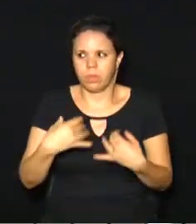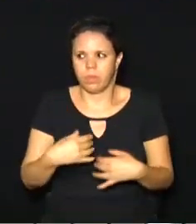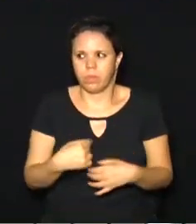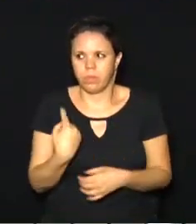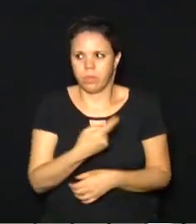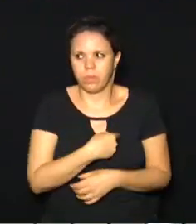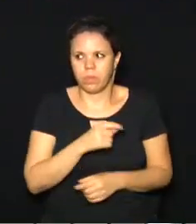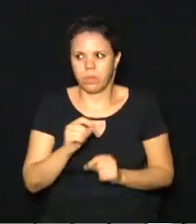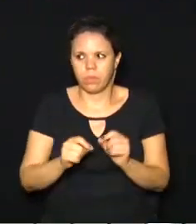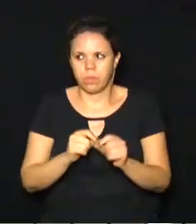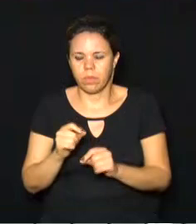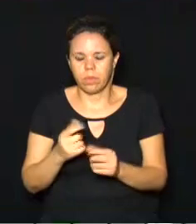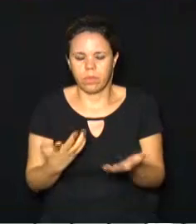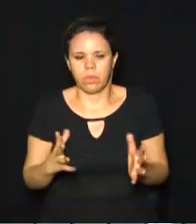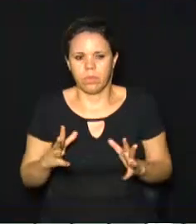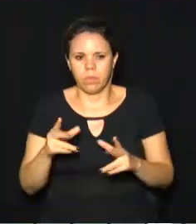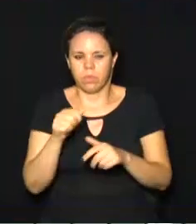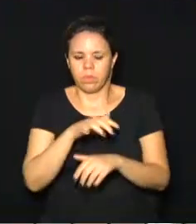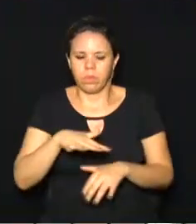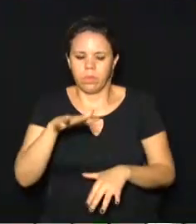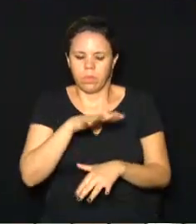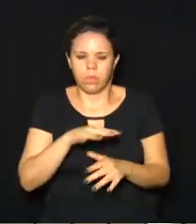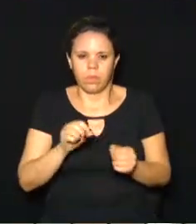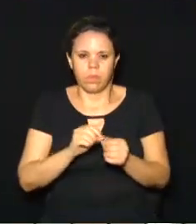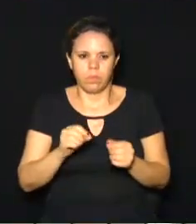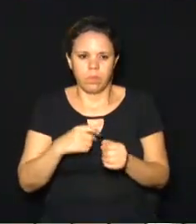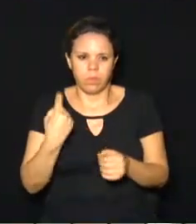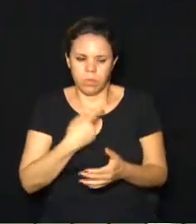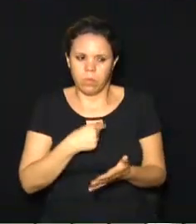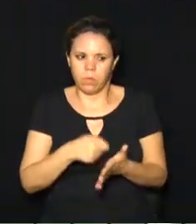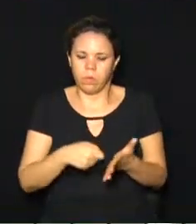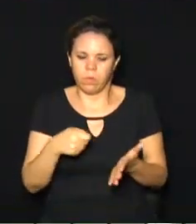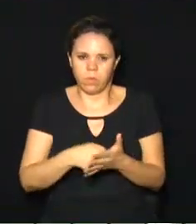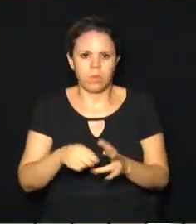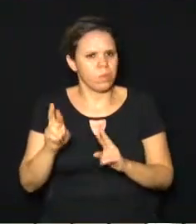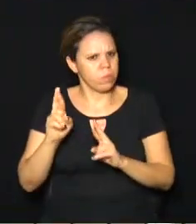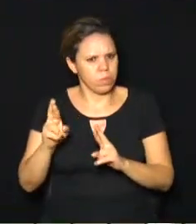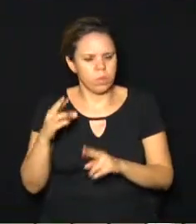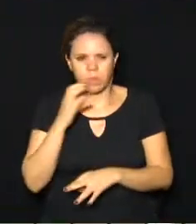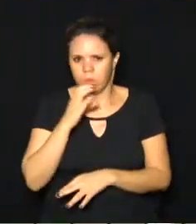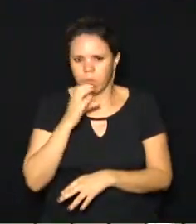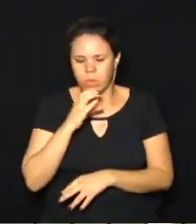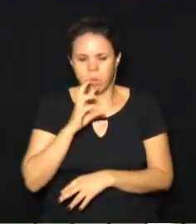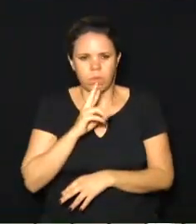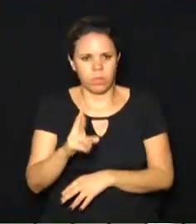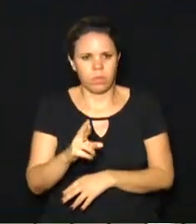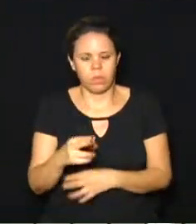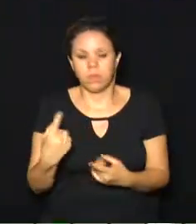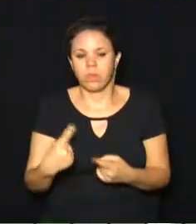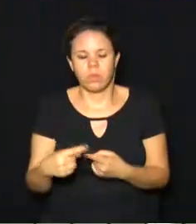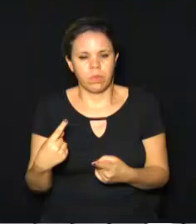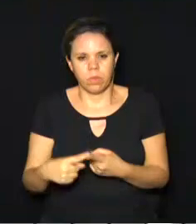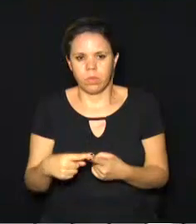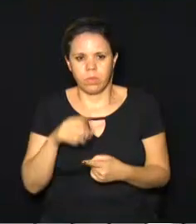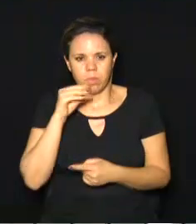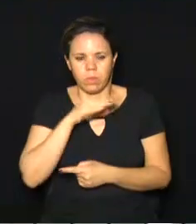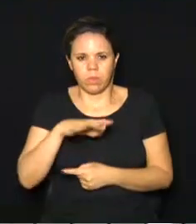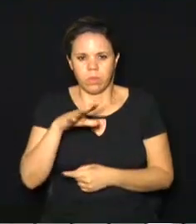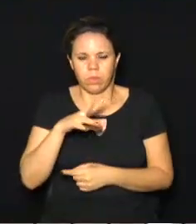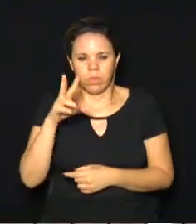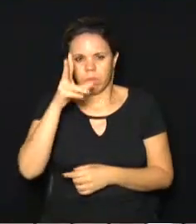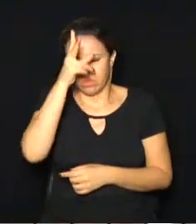gente atacaria em todos os aspectos, né? Então, eu espero realmente que venha logo essa resposta, porque pelo menos os servidores